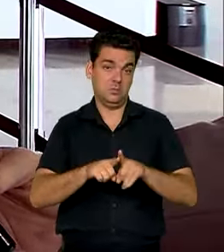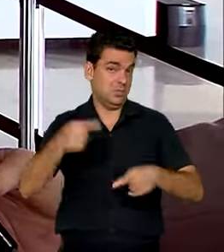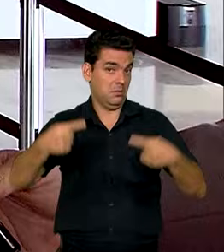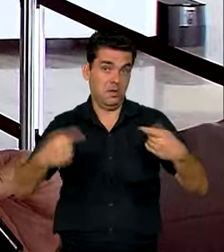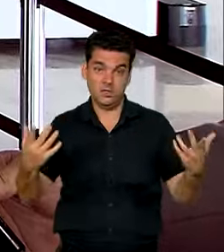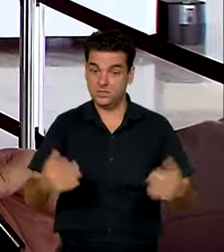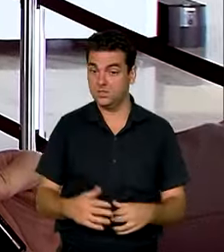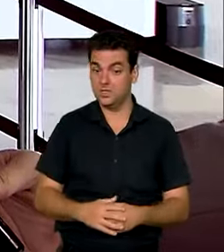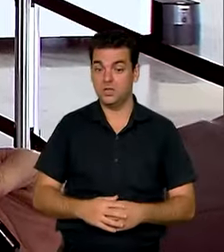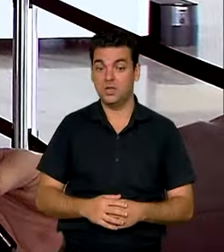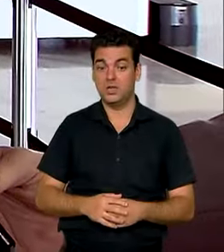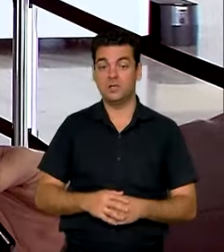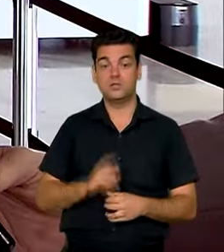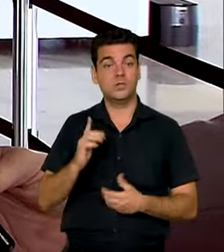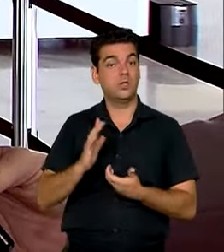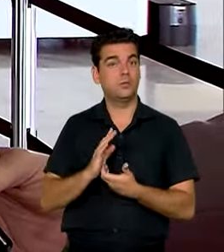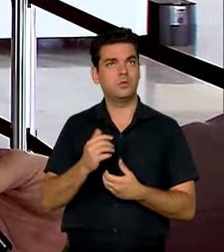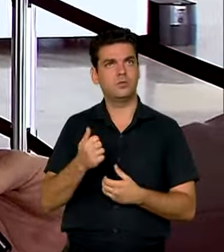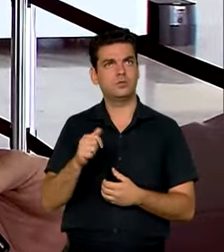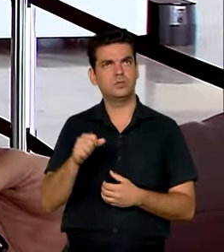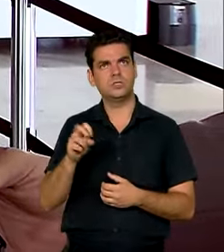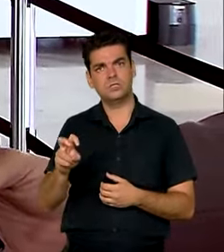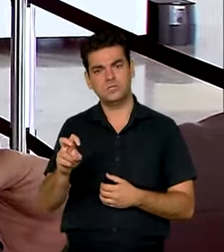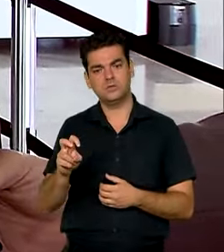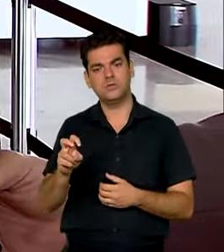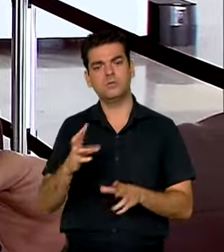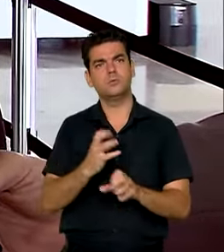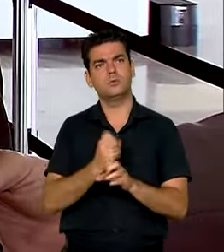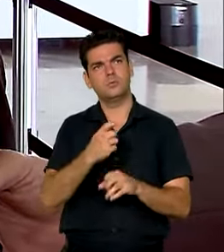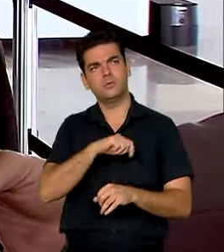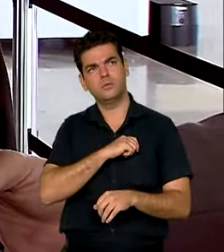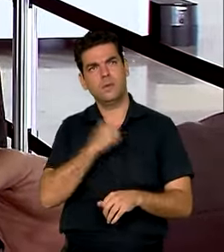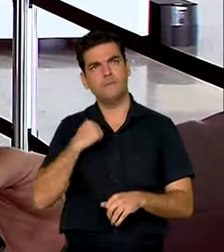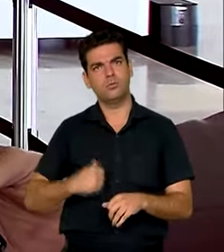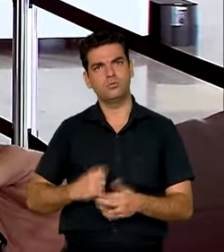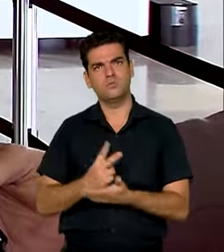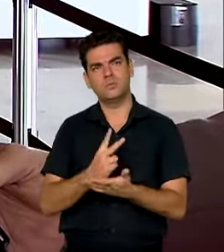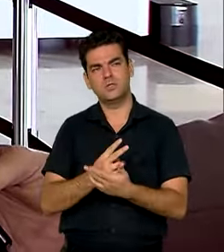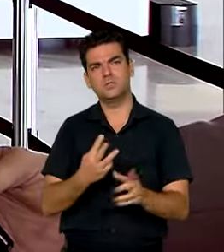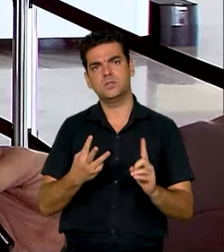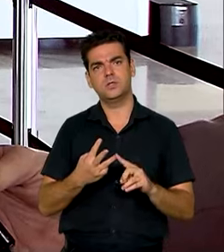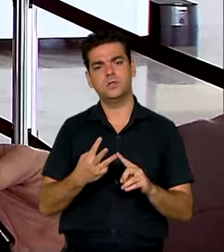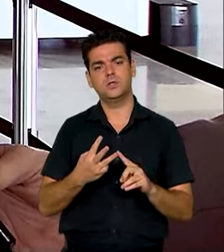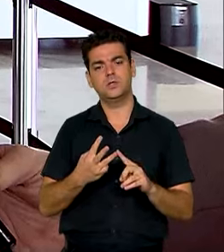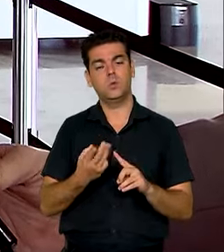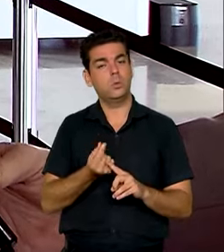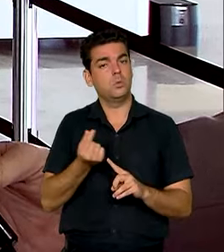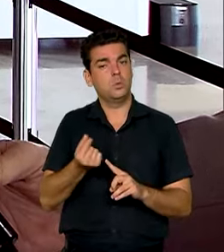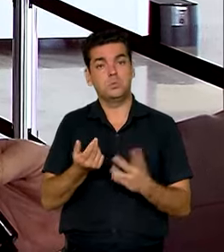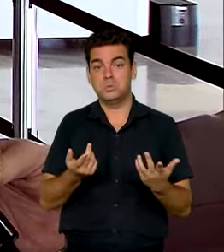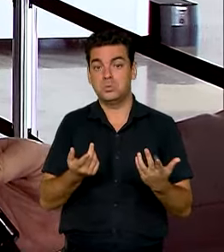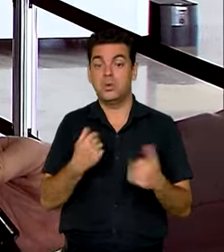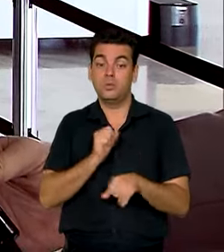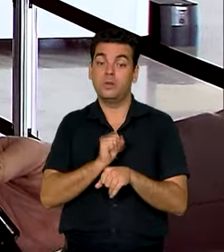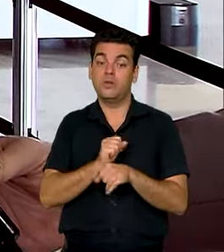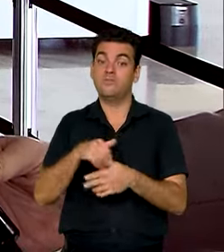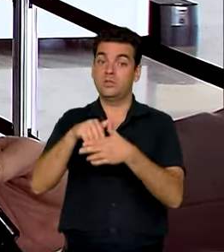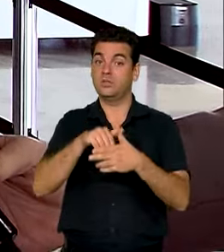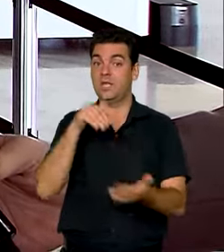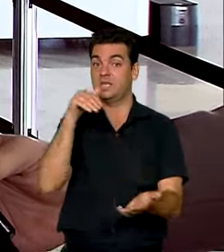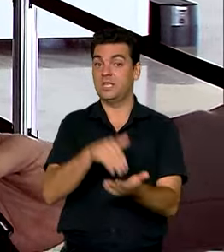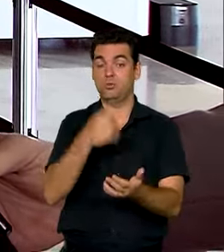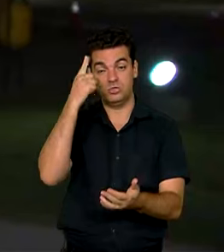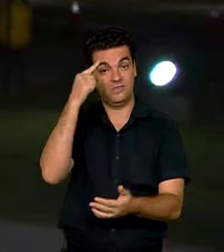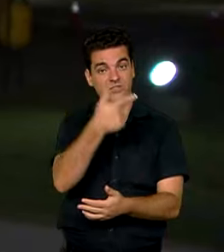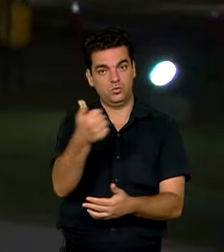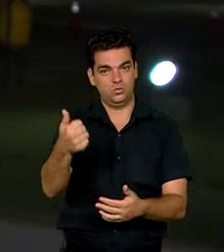é a 1185, conclui a tributária, a Bolsa Permanência e o orçamento. É isso que nós temos que fazer até o dia